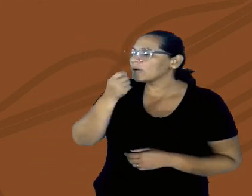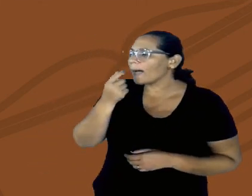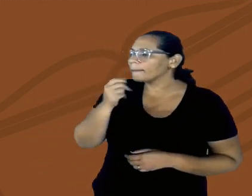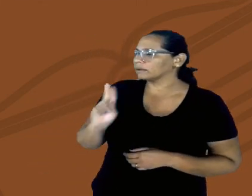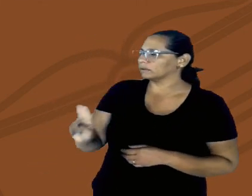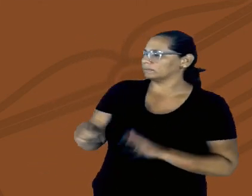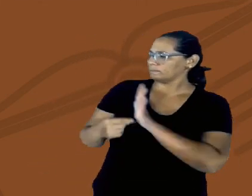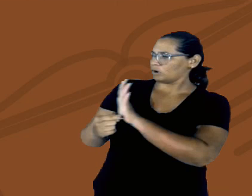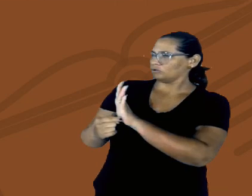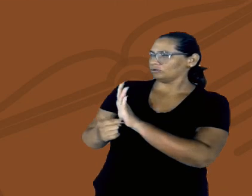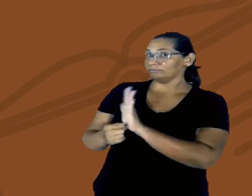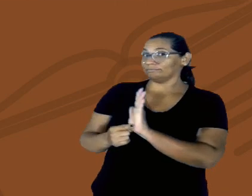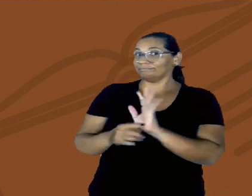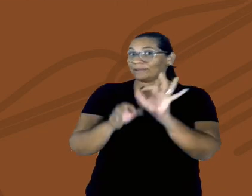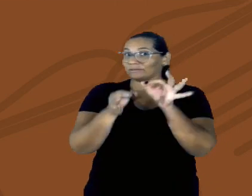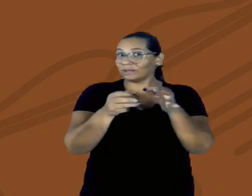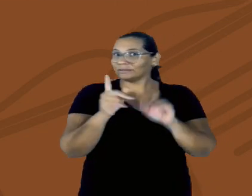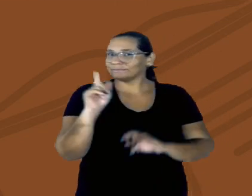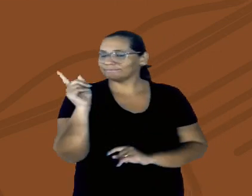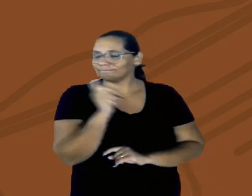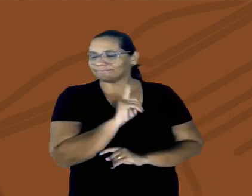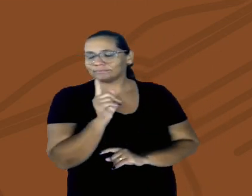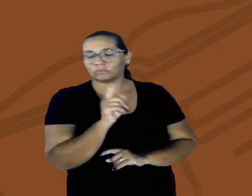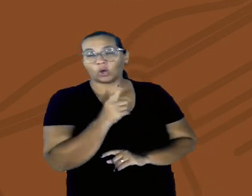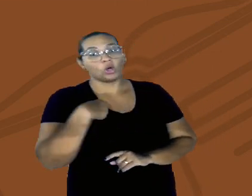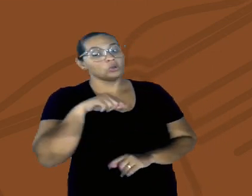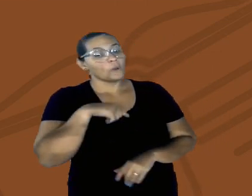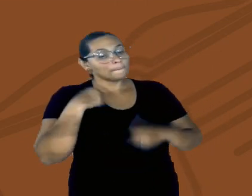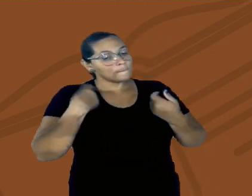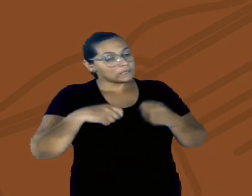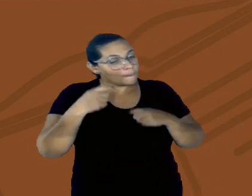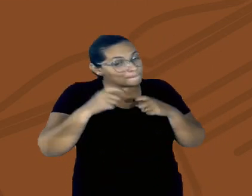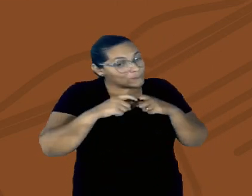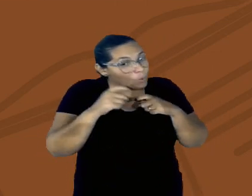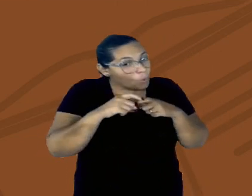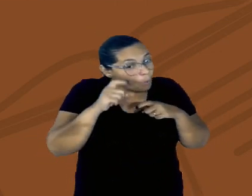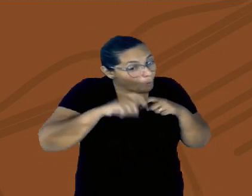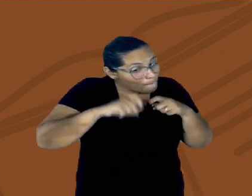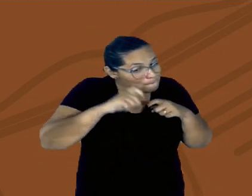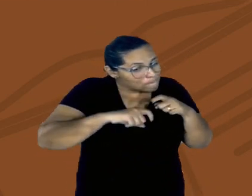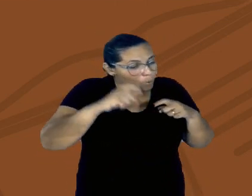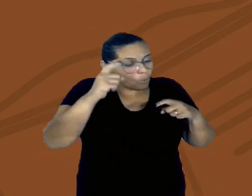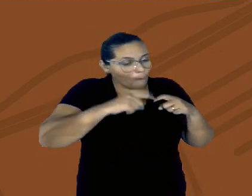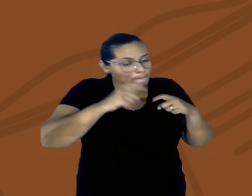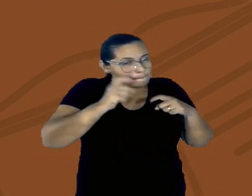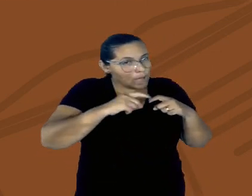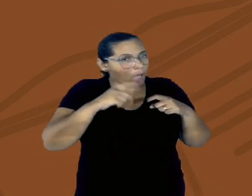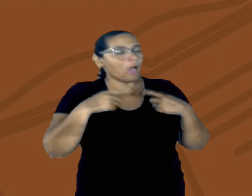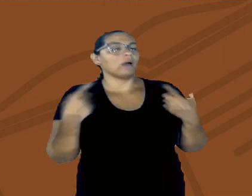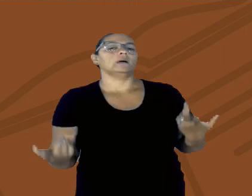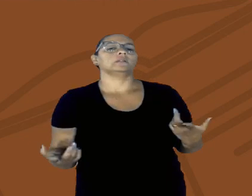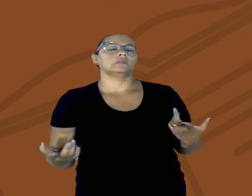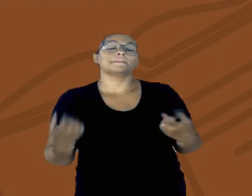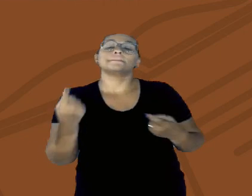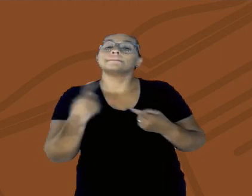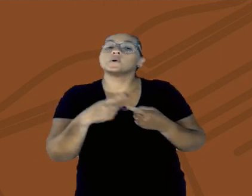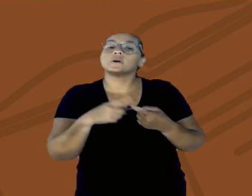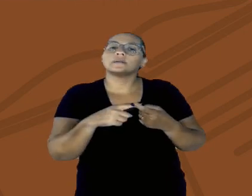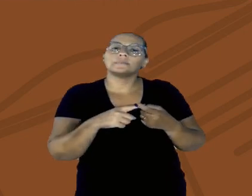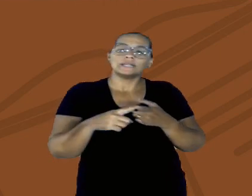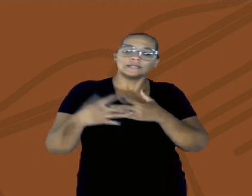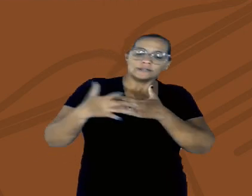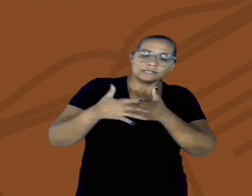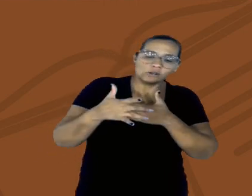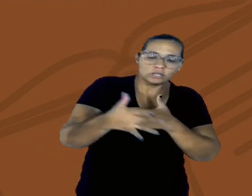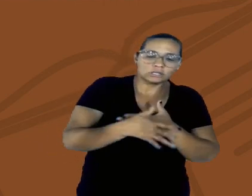forma correta? Não, tem que procurar o médico, tem que ir ao médico, porque lá vai fazer o diagnóstico,